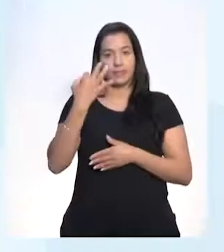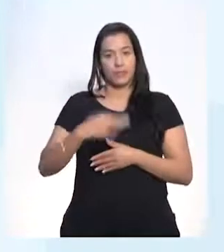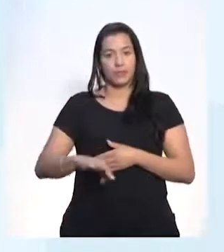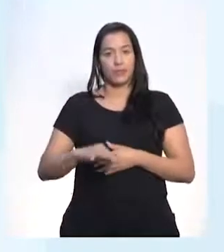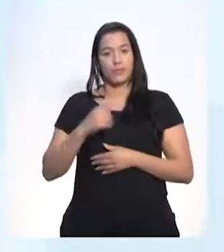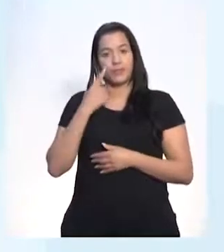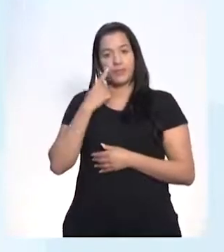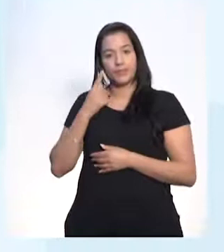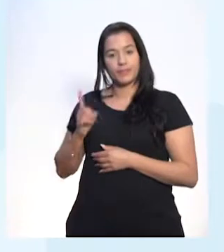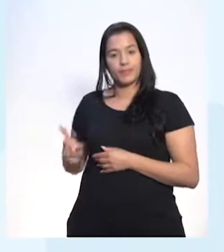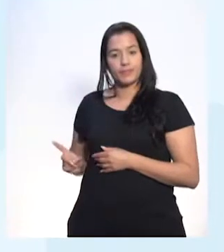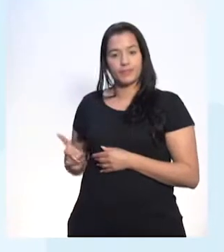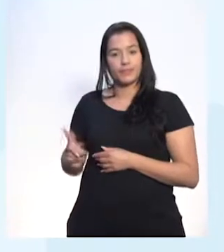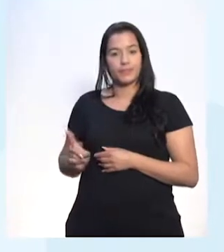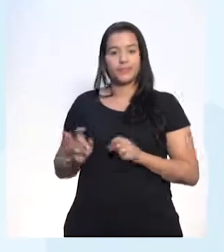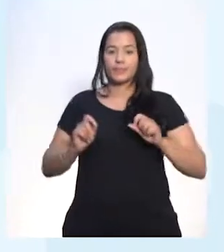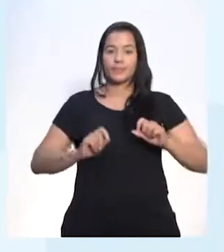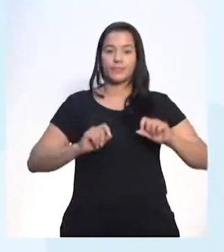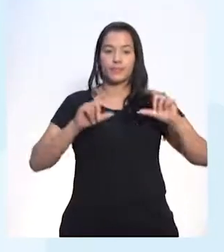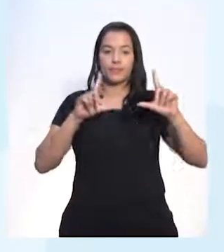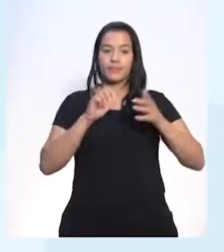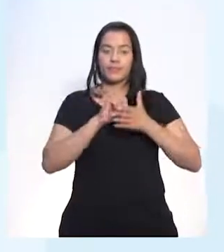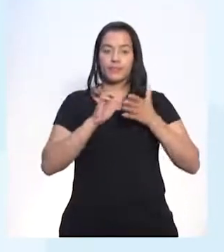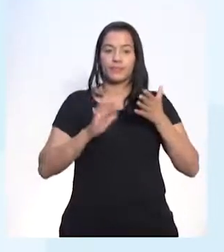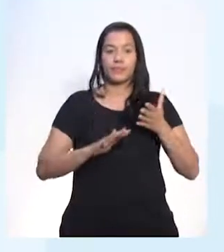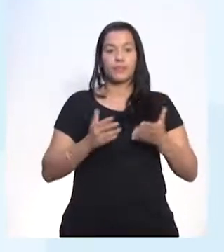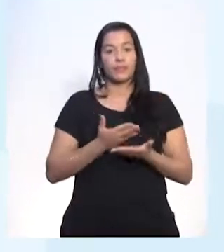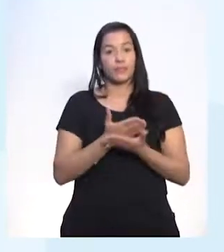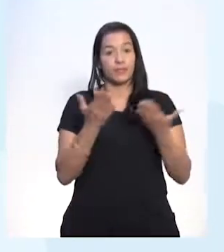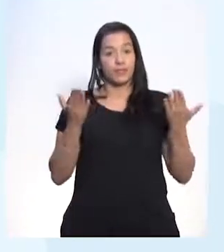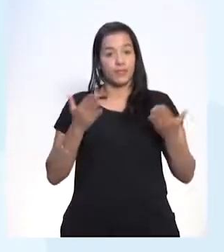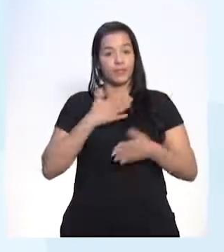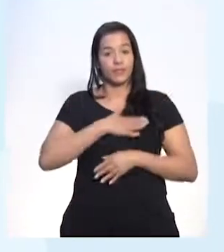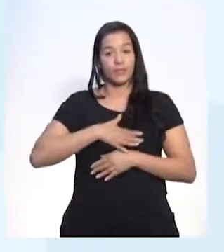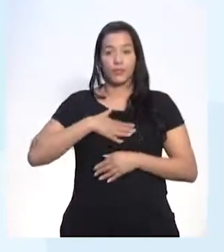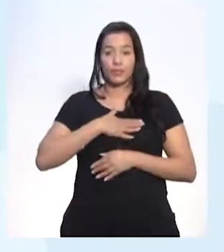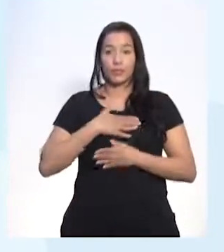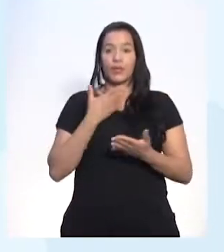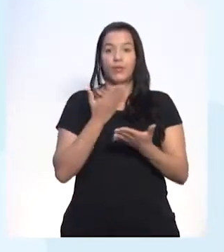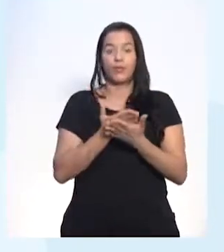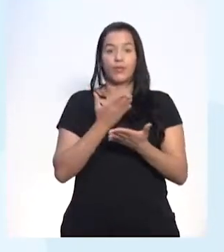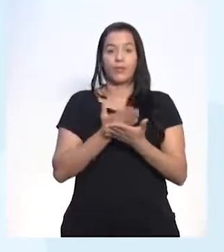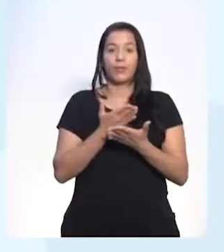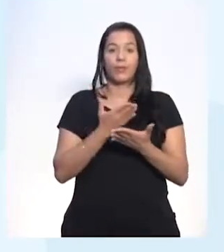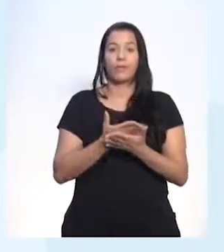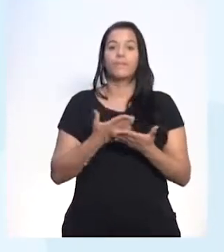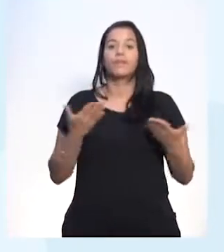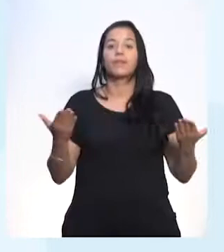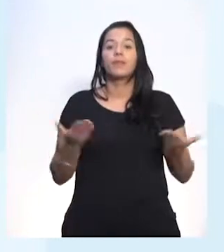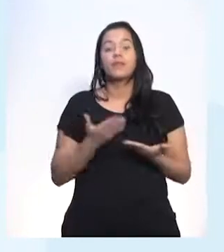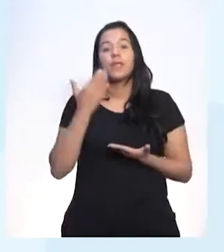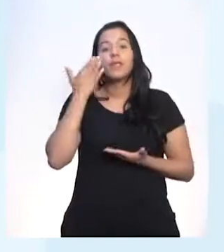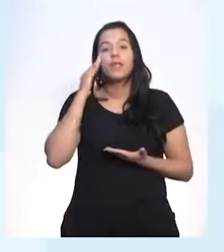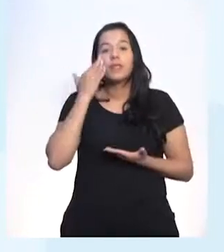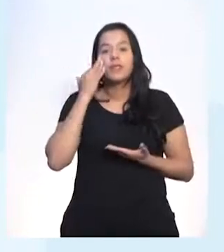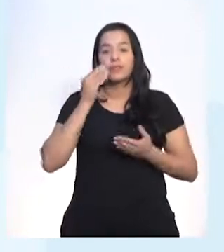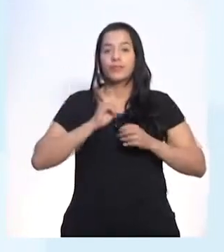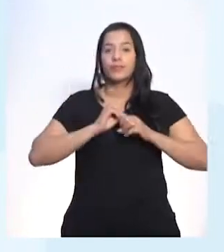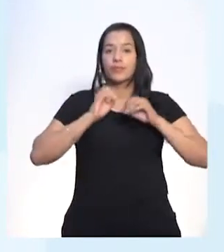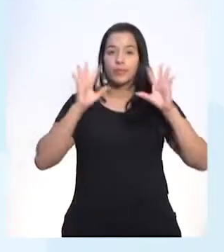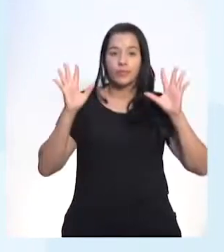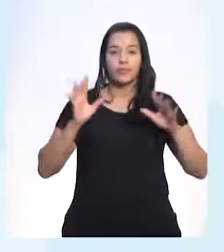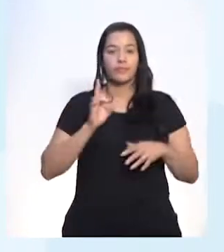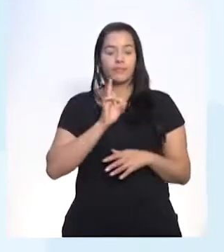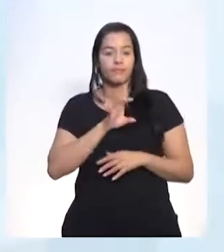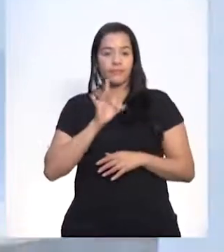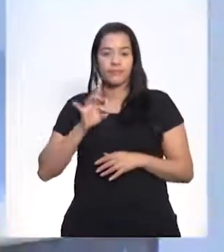Está aqui a resolução da atividade. Espero que você tenha gostado dessa aula e entendido sobre